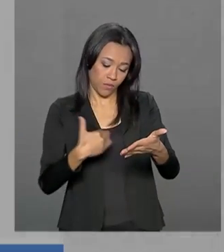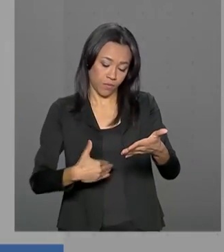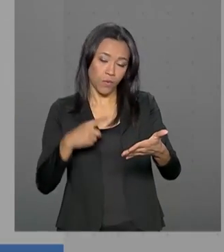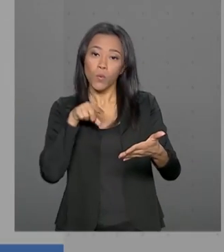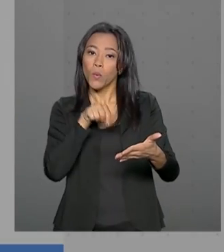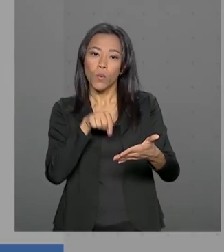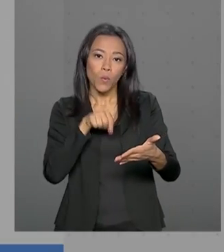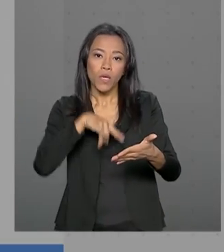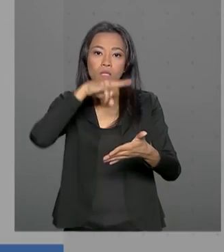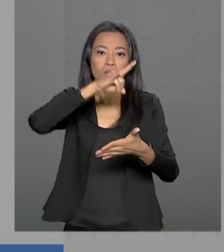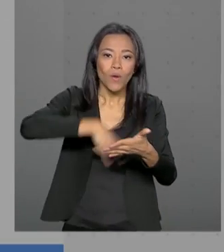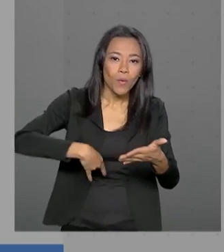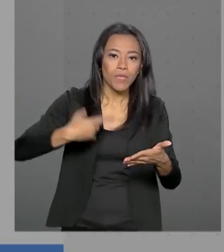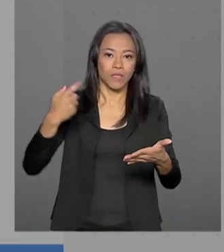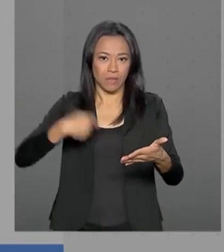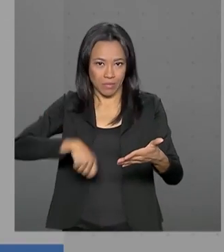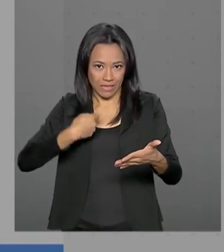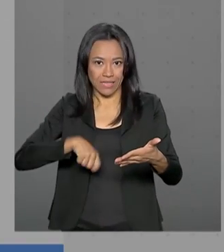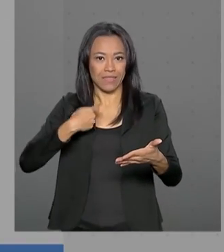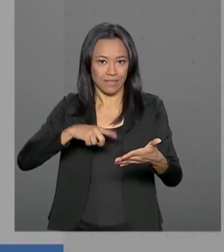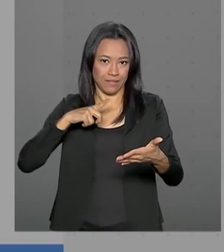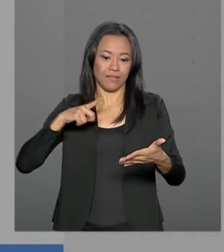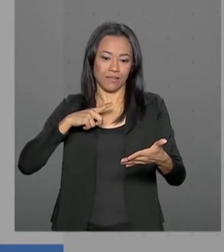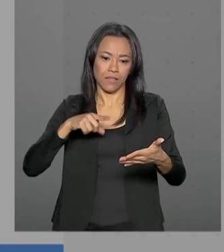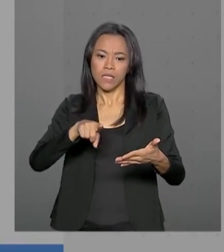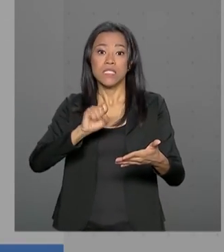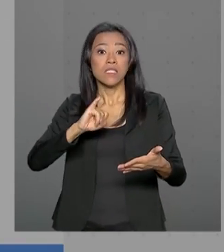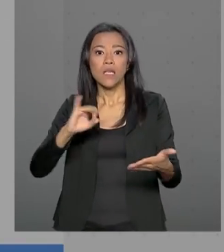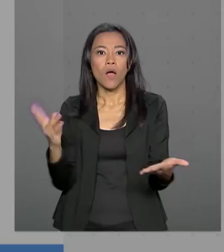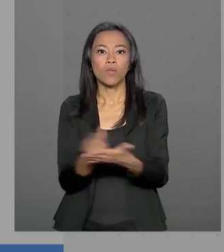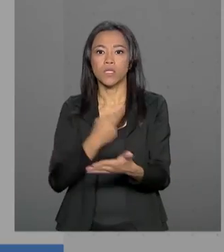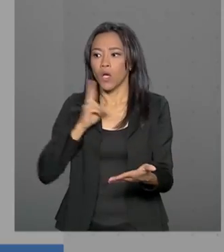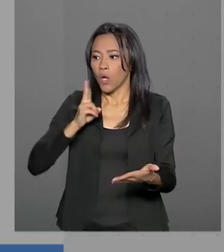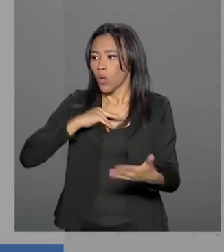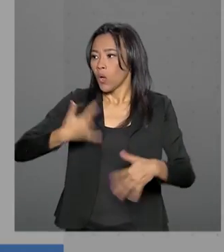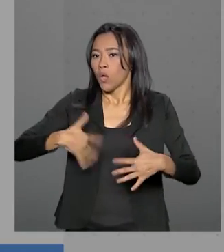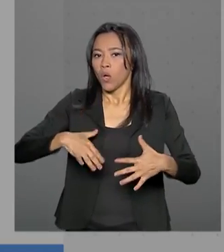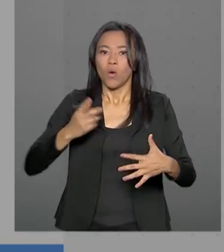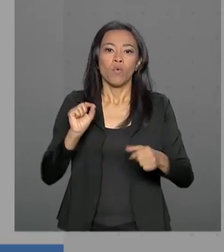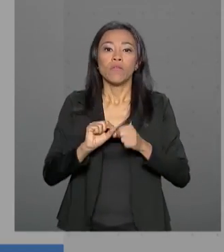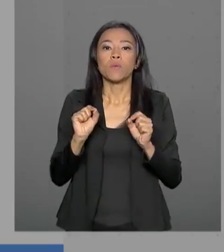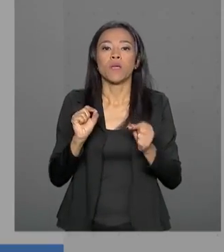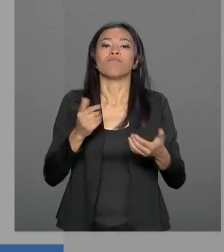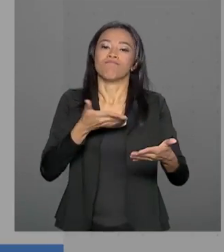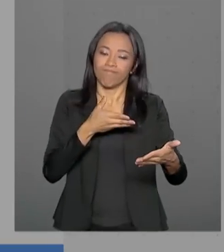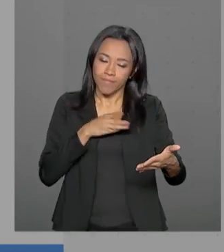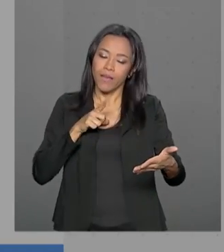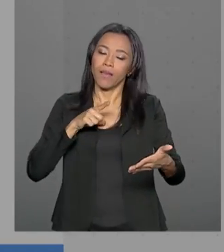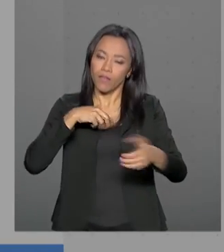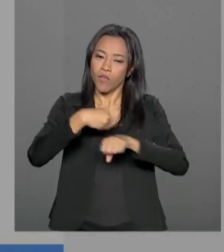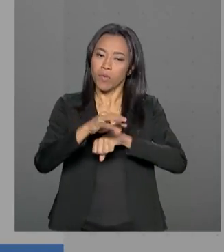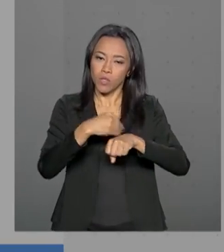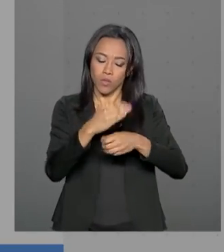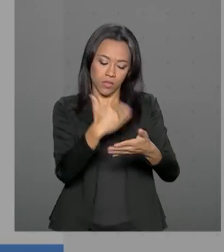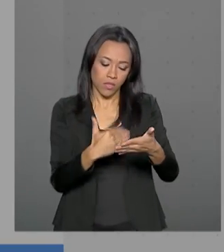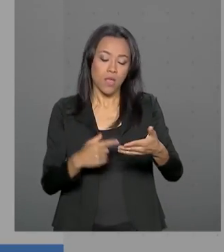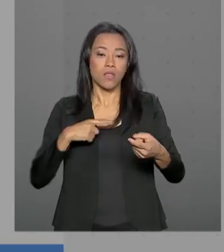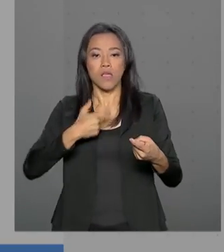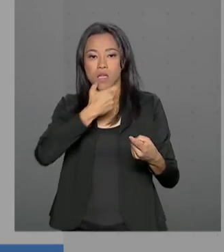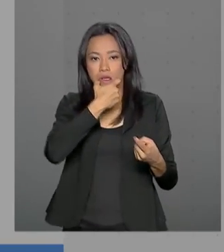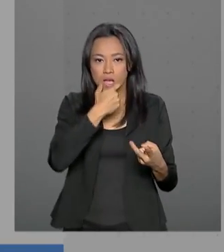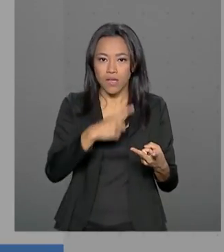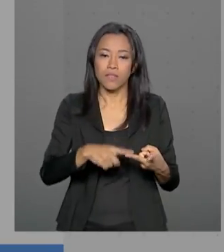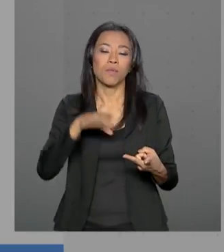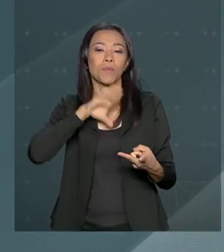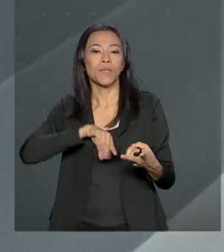documentação para turistas e o que fazer em caso de emergência. Ele está disponível em português, inglês